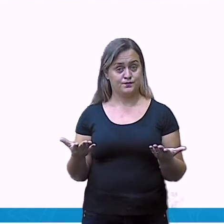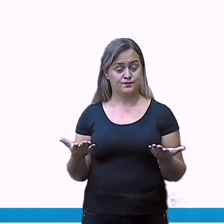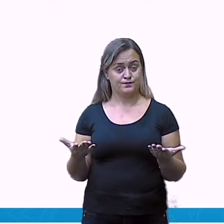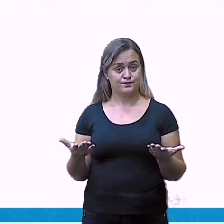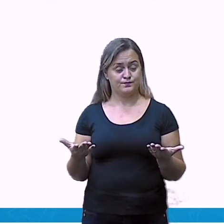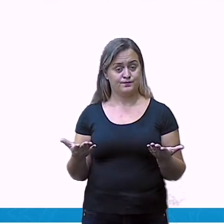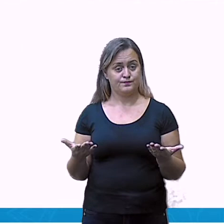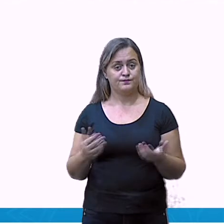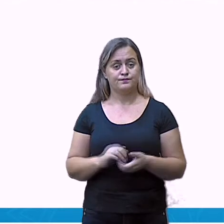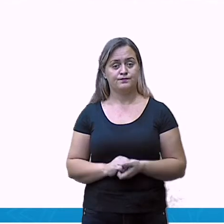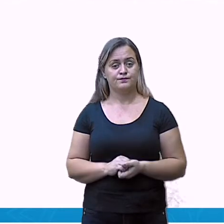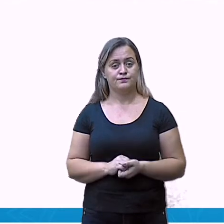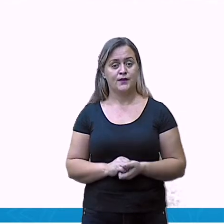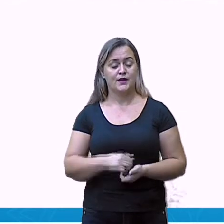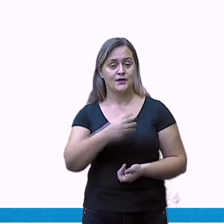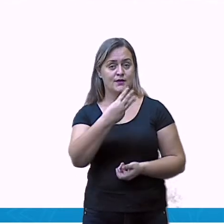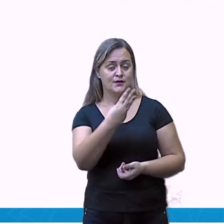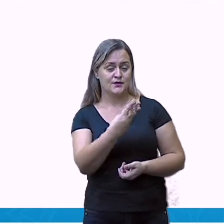tendo um total de